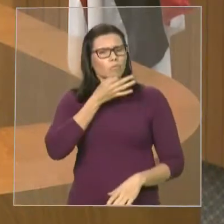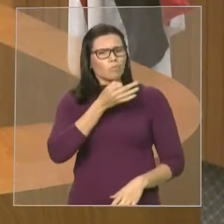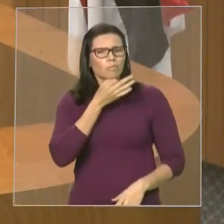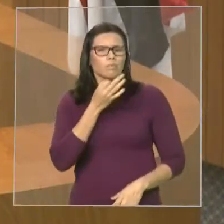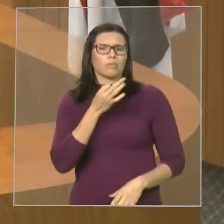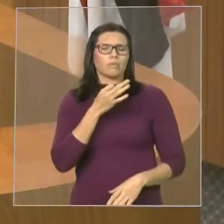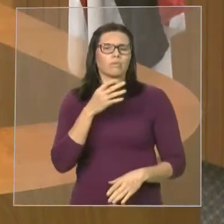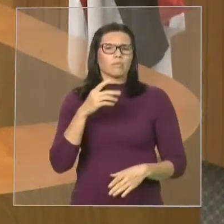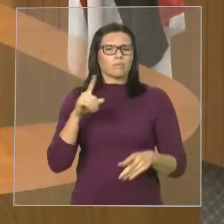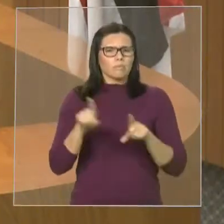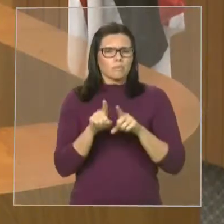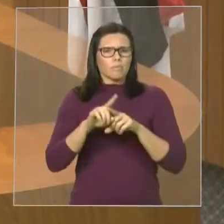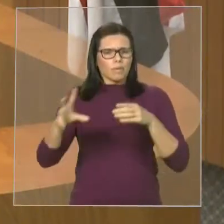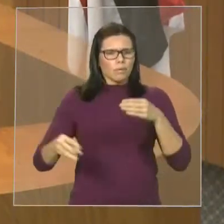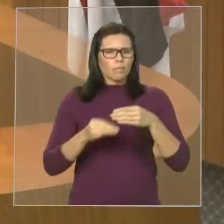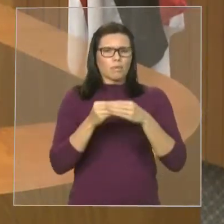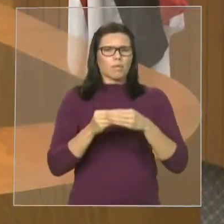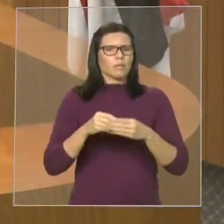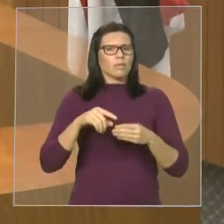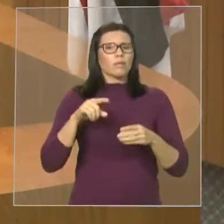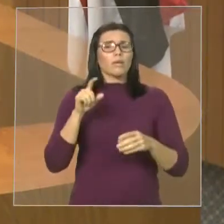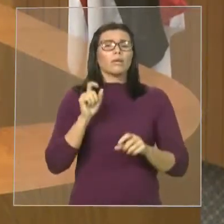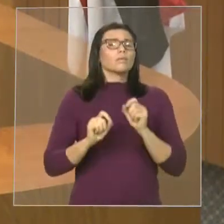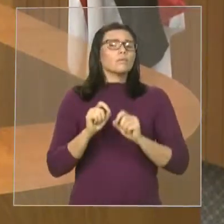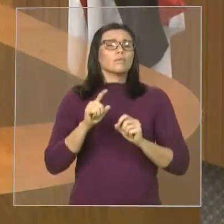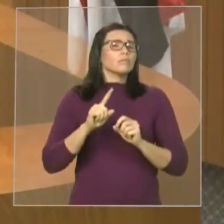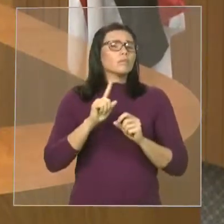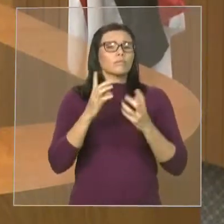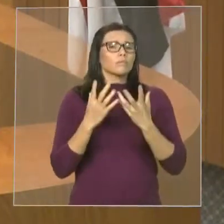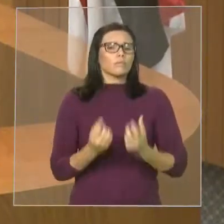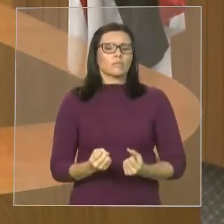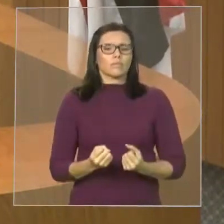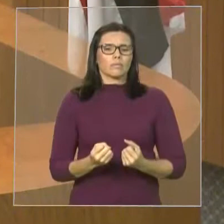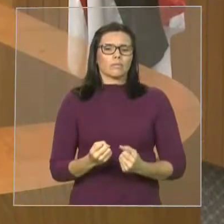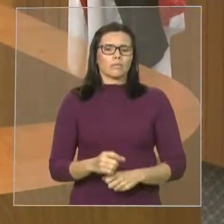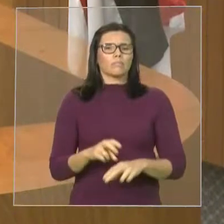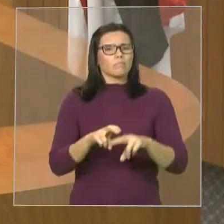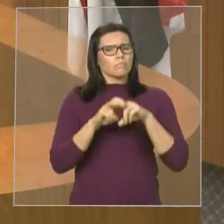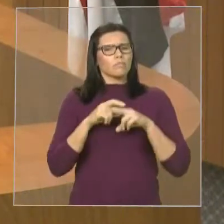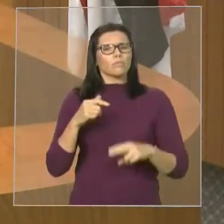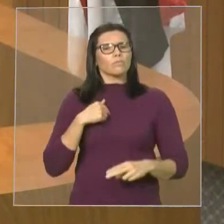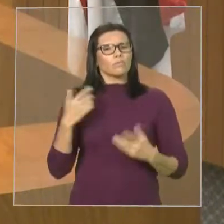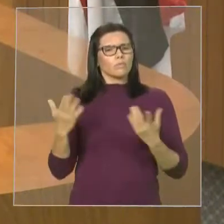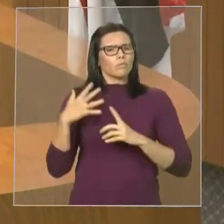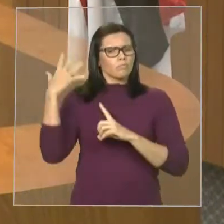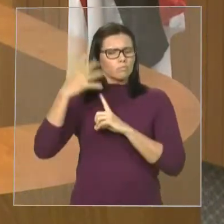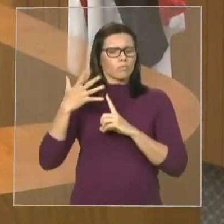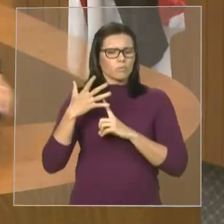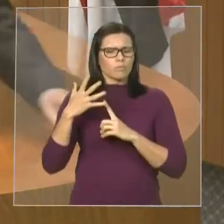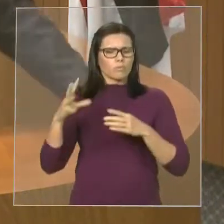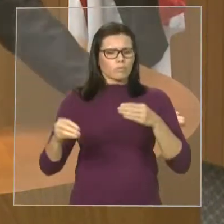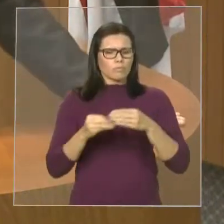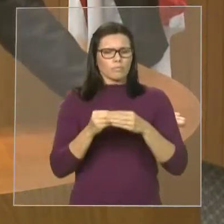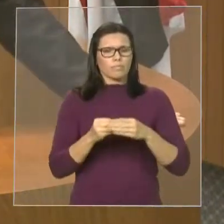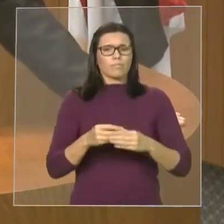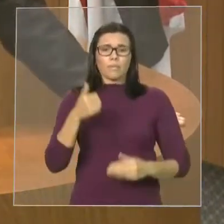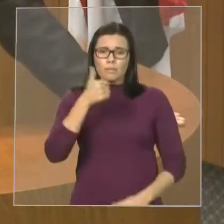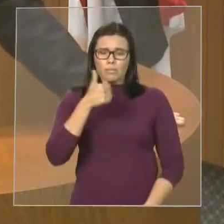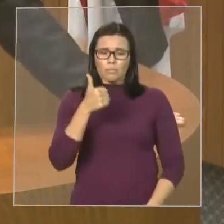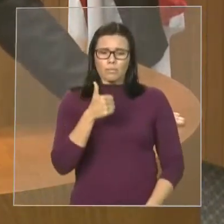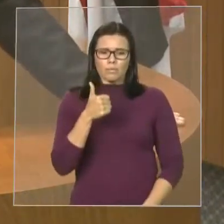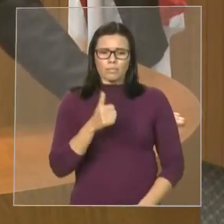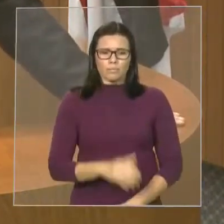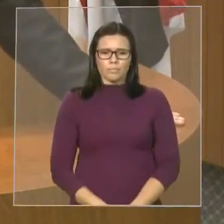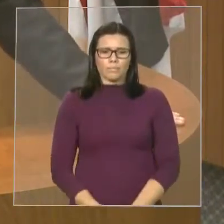essas sugestões que foram rejeitadas. É esse o motivo para o encaminhamento da votação dessa emenda. A primeira, a definição